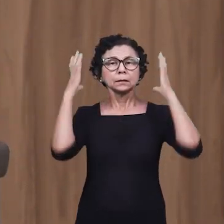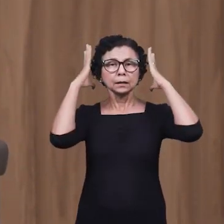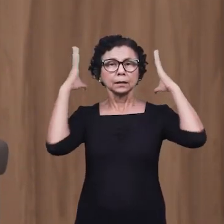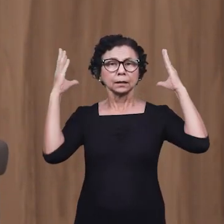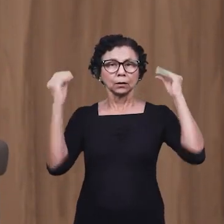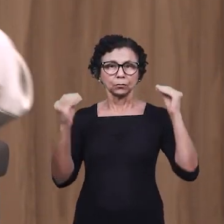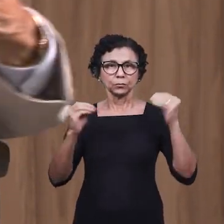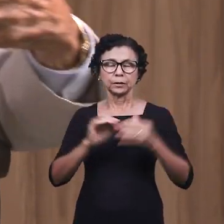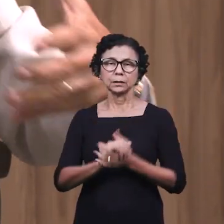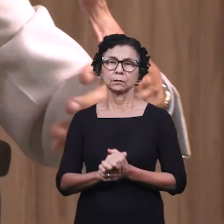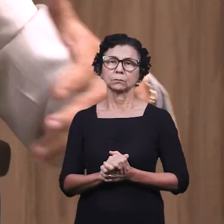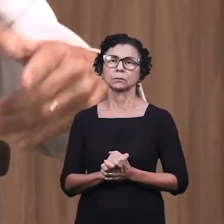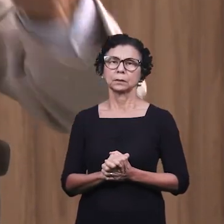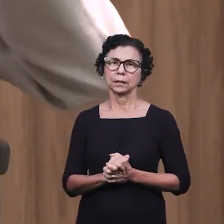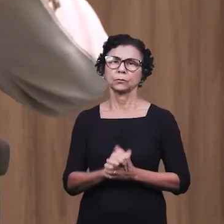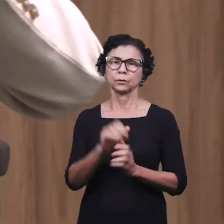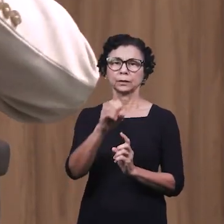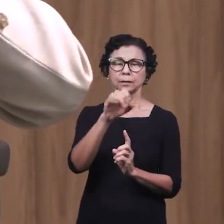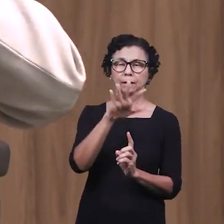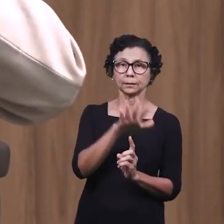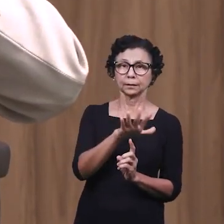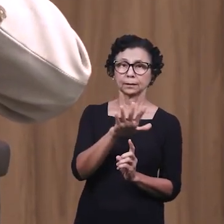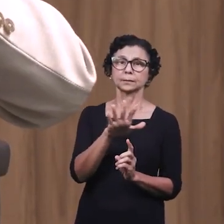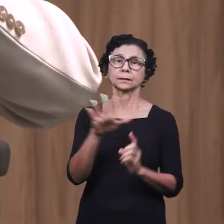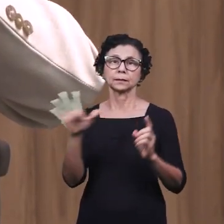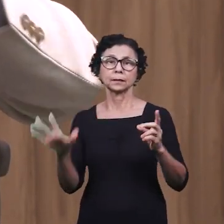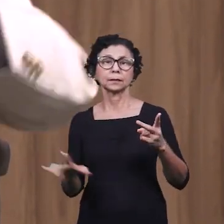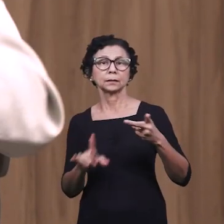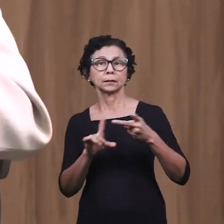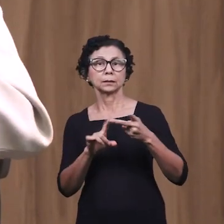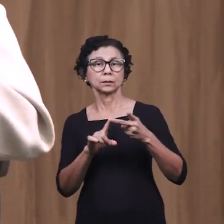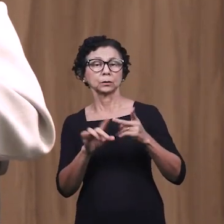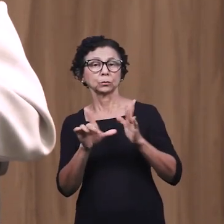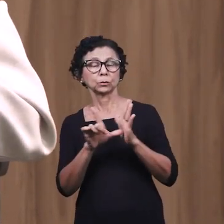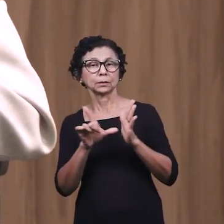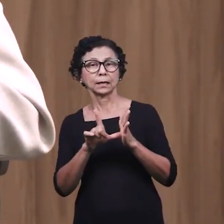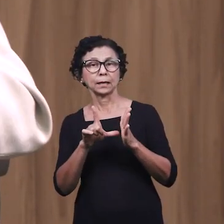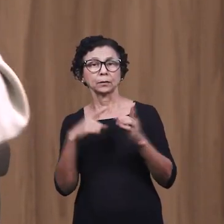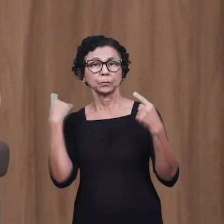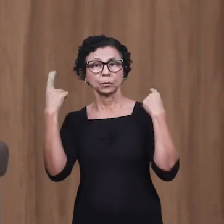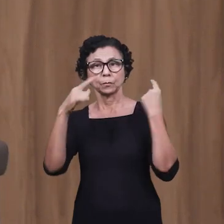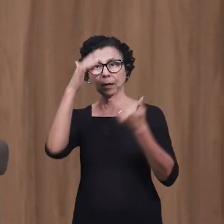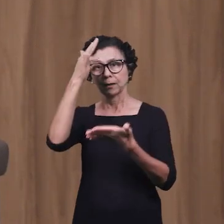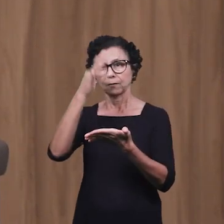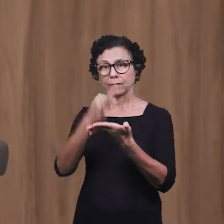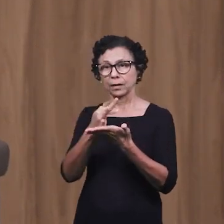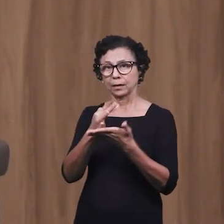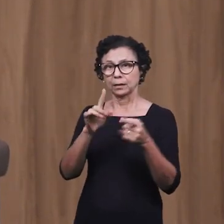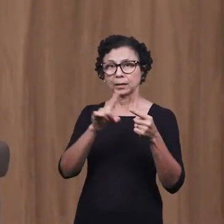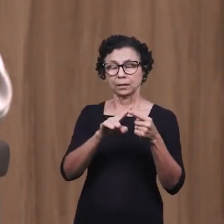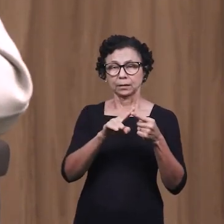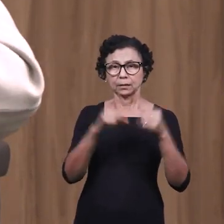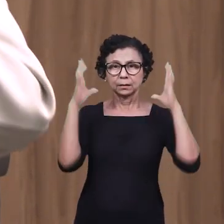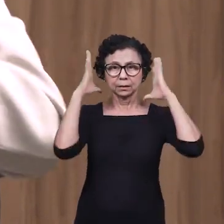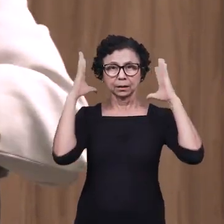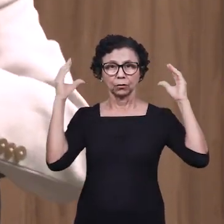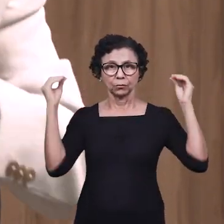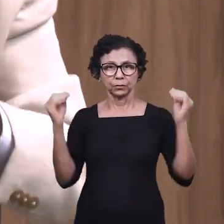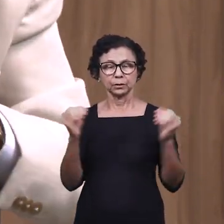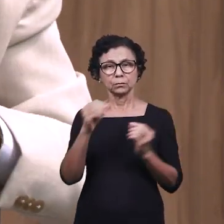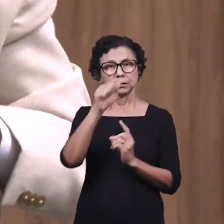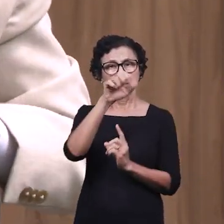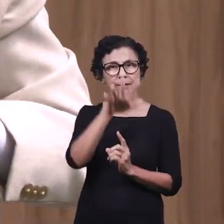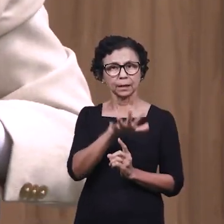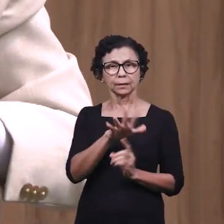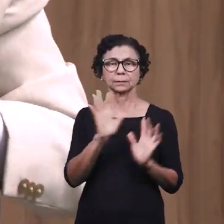como Lutero, que deu início a tudo. A preocupação de Lutero era a fé e Calvino a graça. Lutero